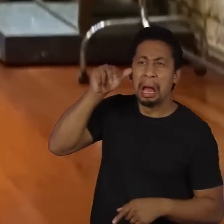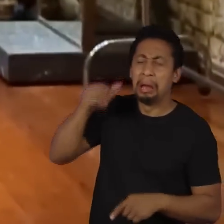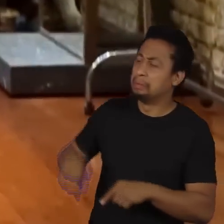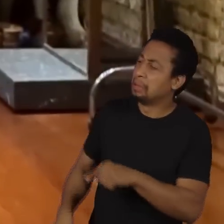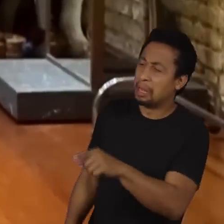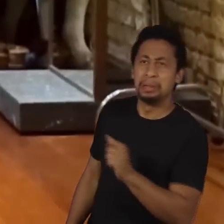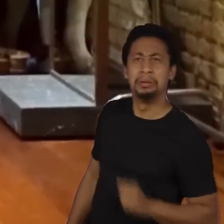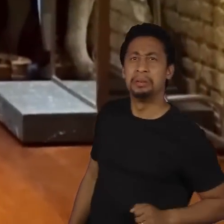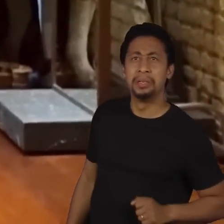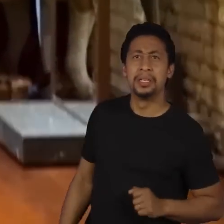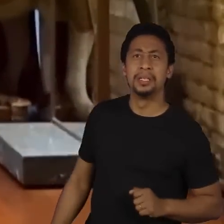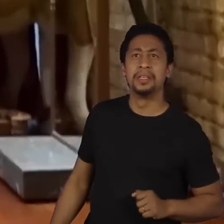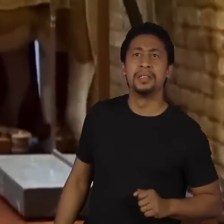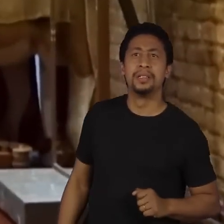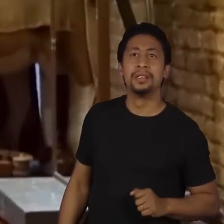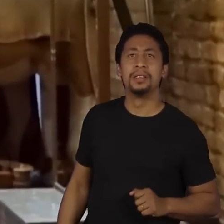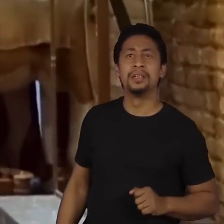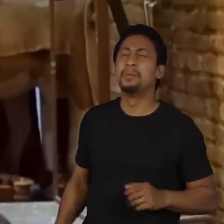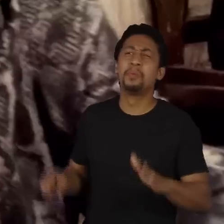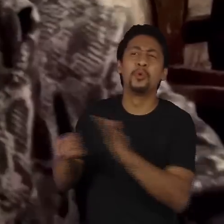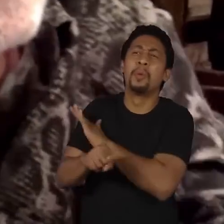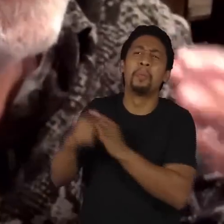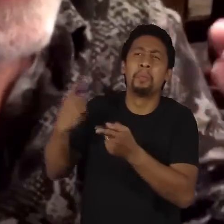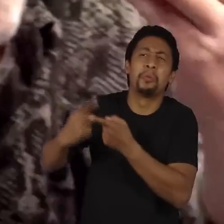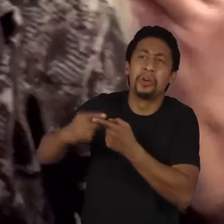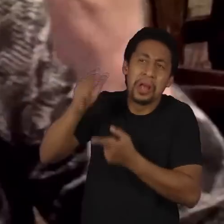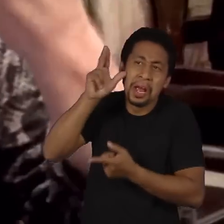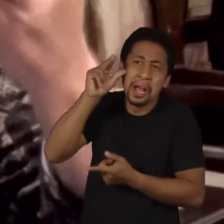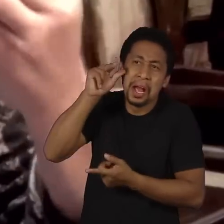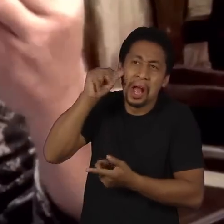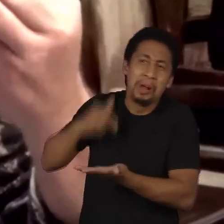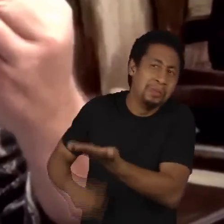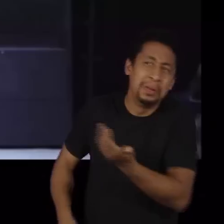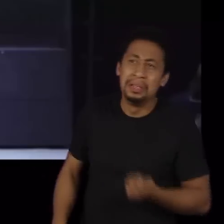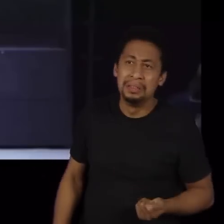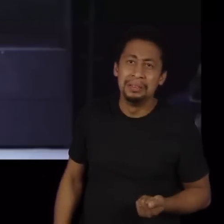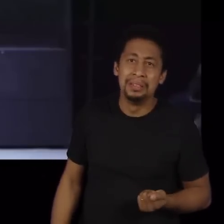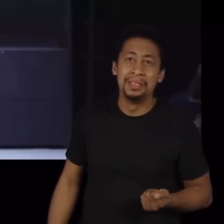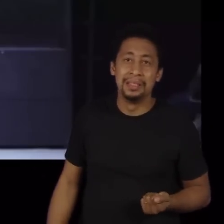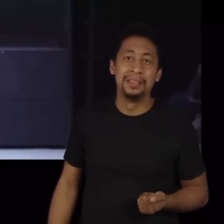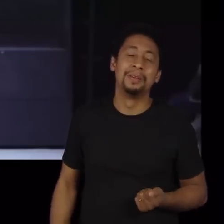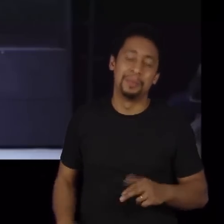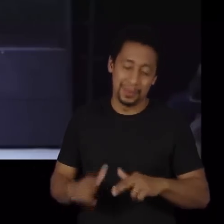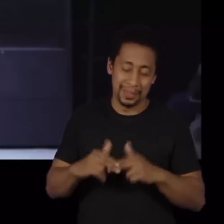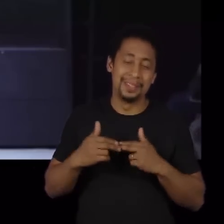E aí, guarda horse, porque o cavalo... É disso que vem, você acredita?